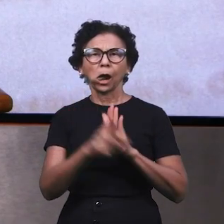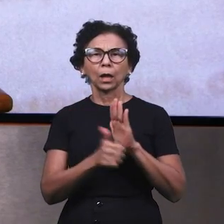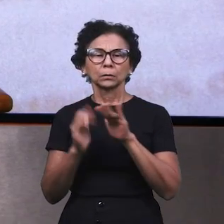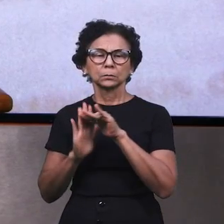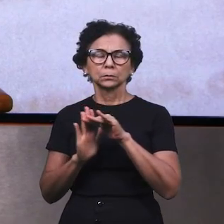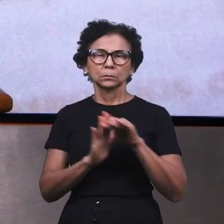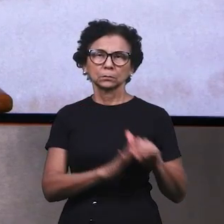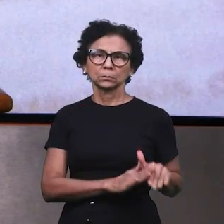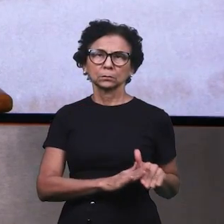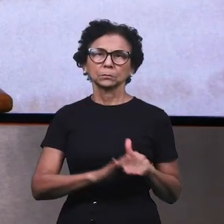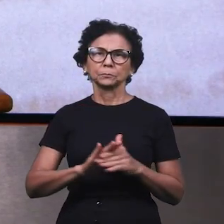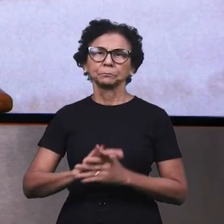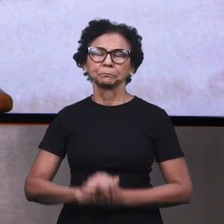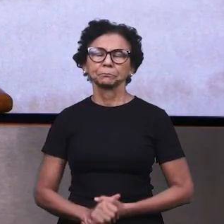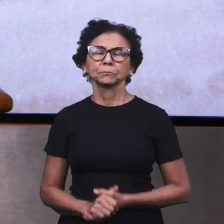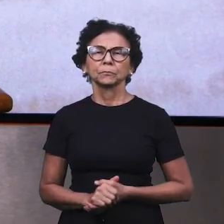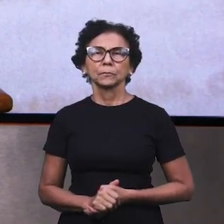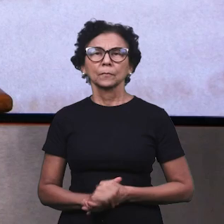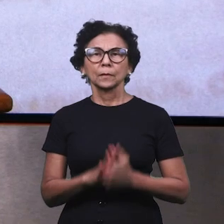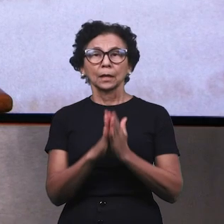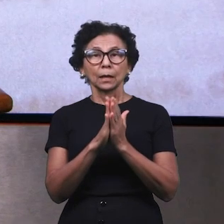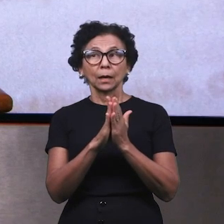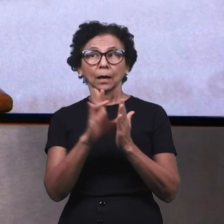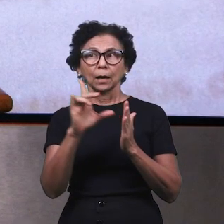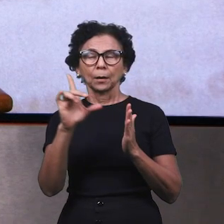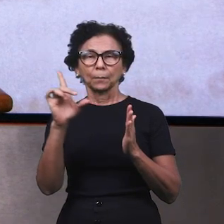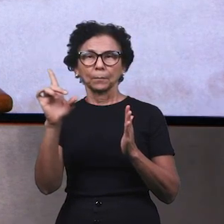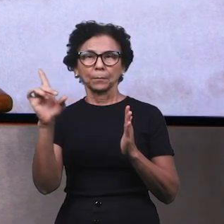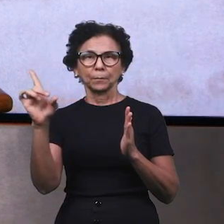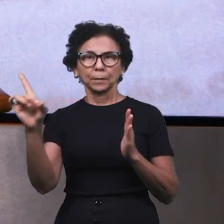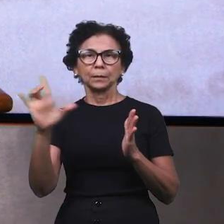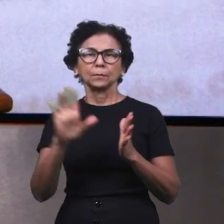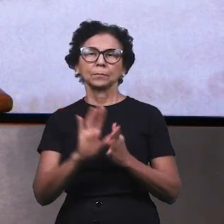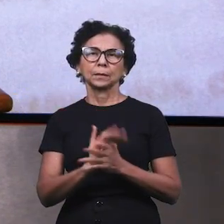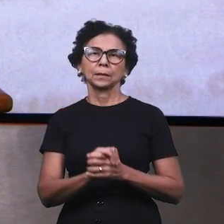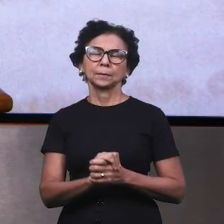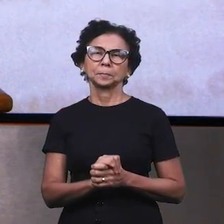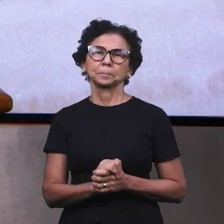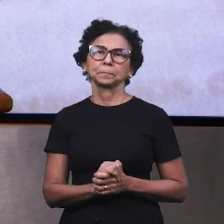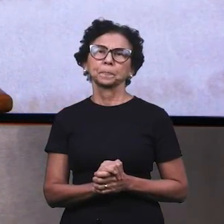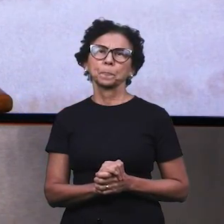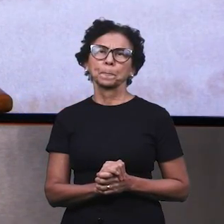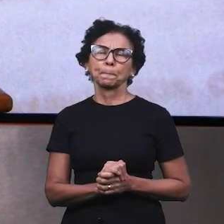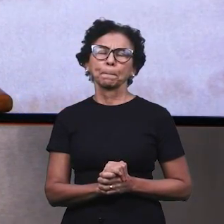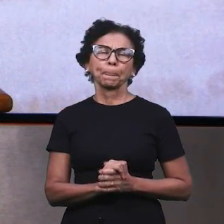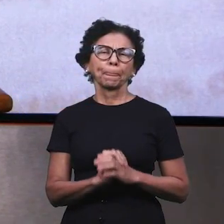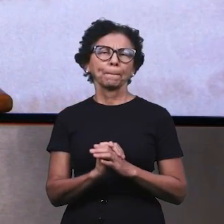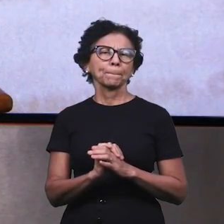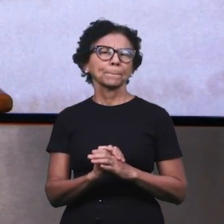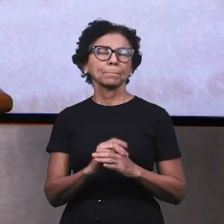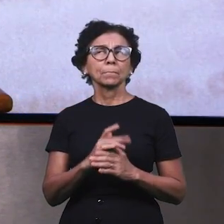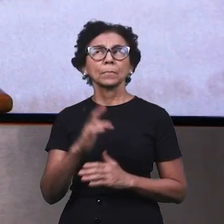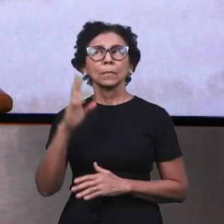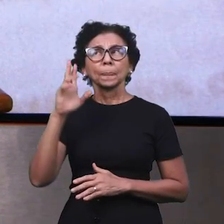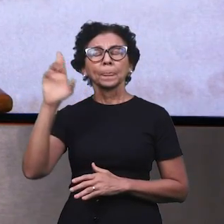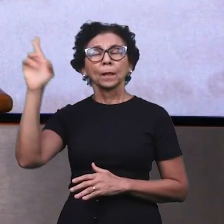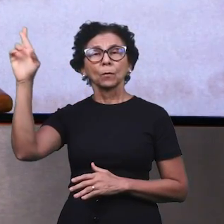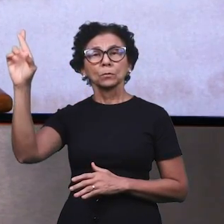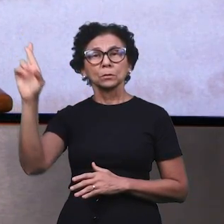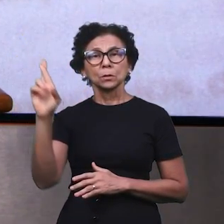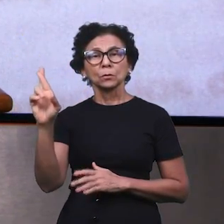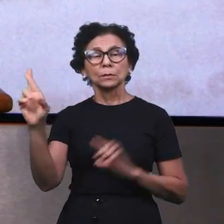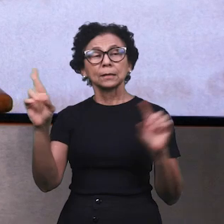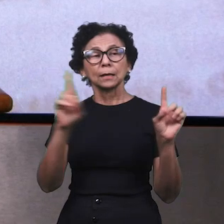A Bíblia Sagrada é o instrumento sublime por meio do qual Deus se aproxima